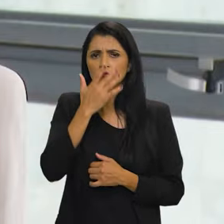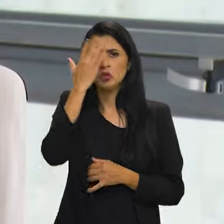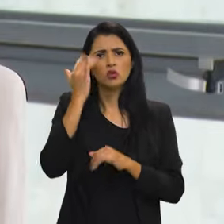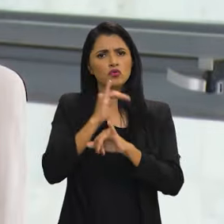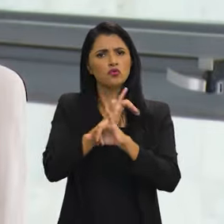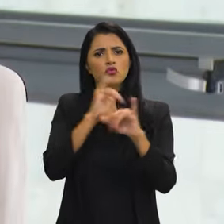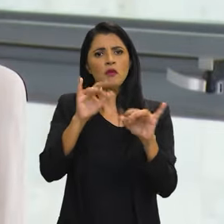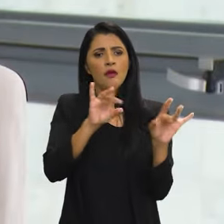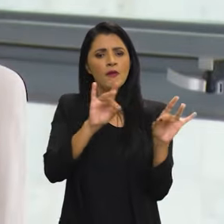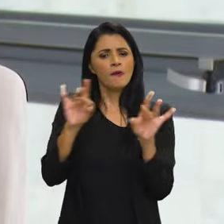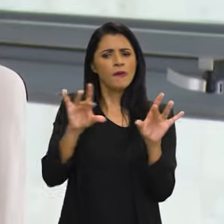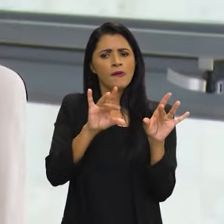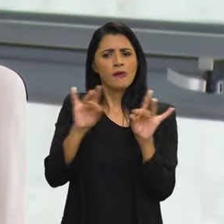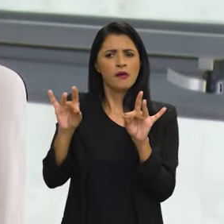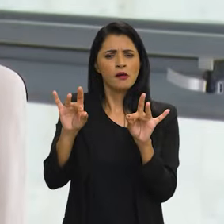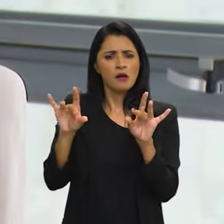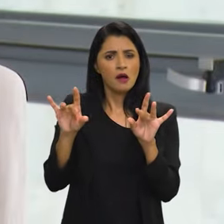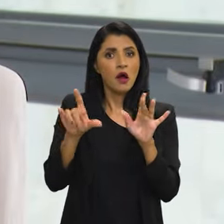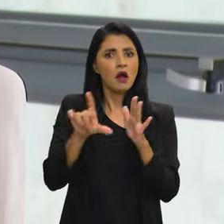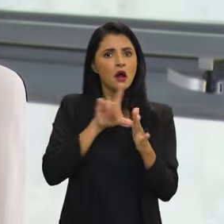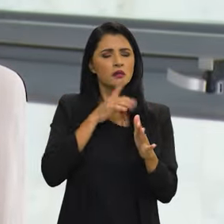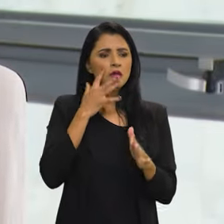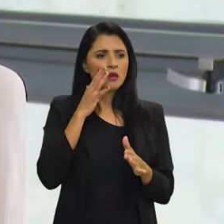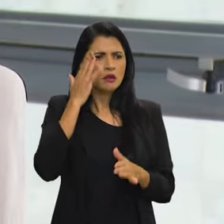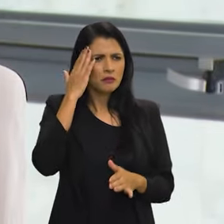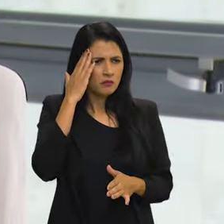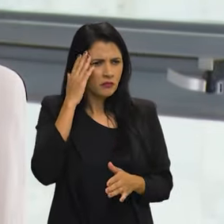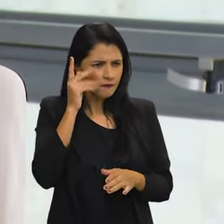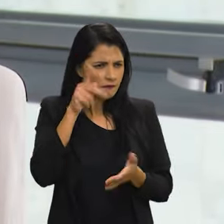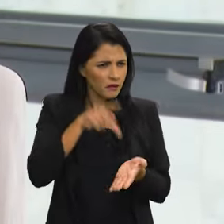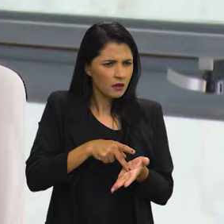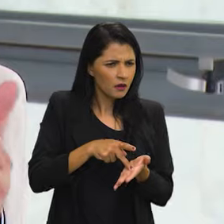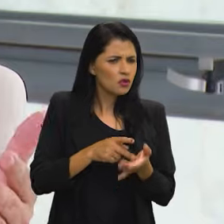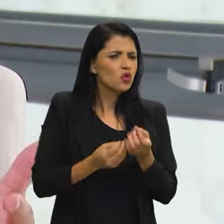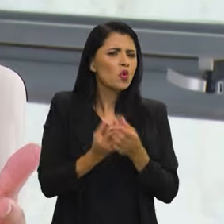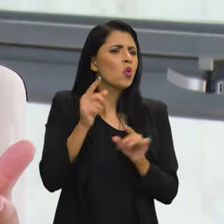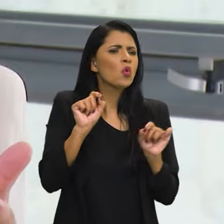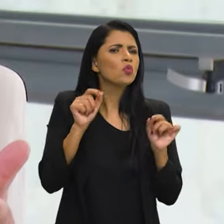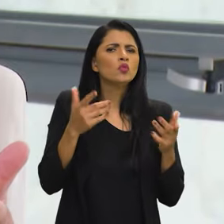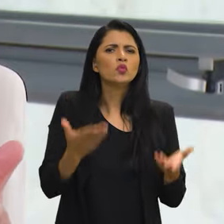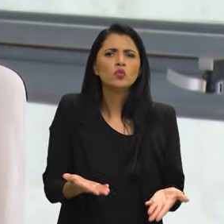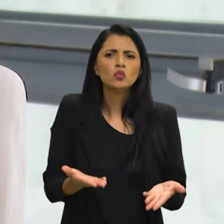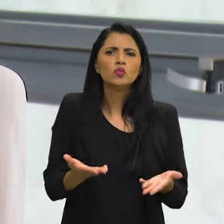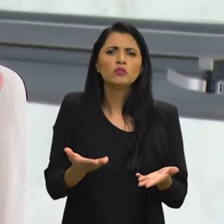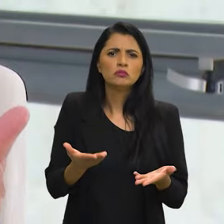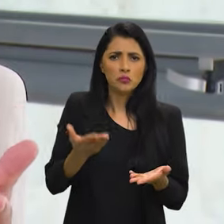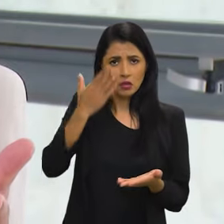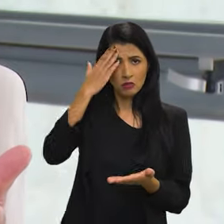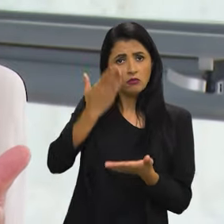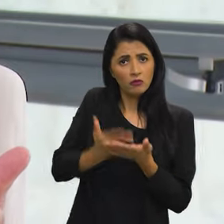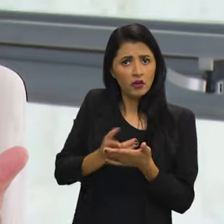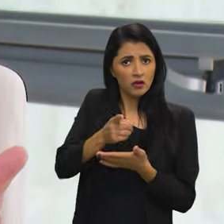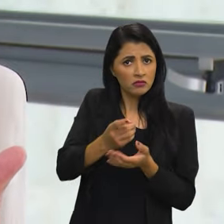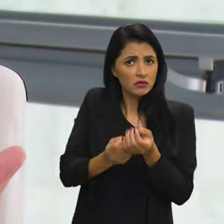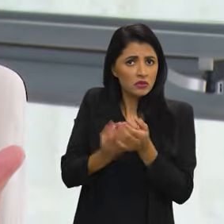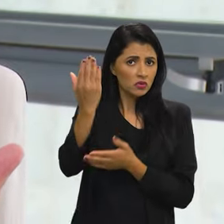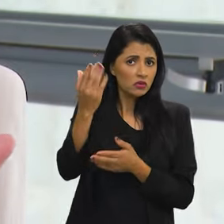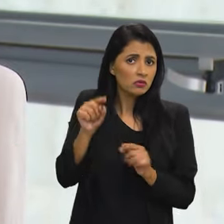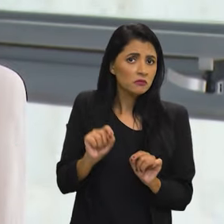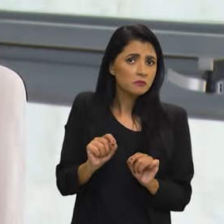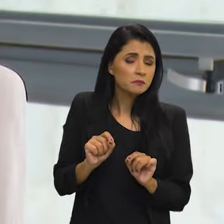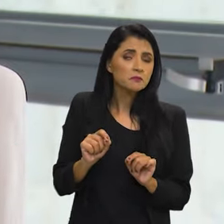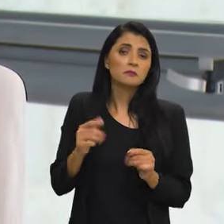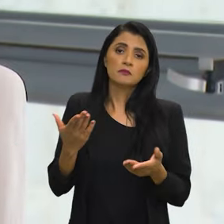um assunto compartilhar uma notícia ela precisa saber qual é a origem daquilo tem uma fonte confiável